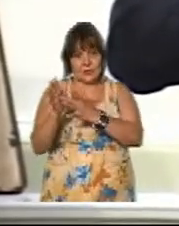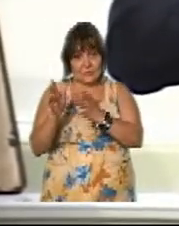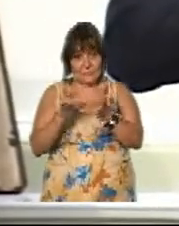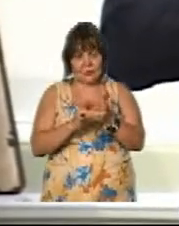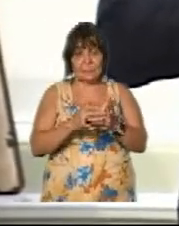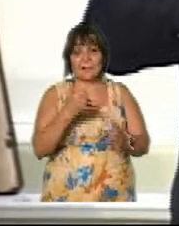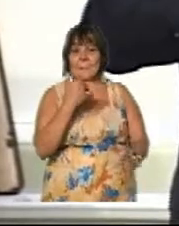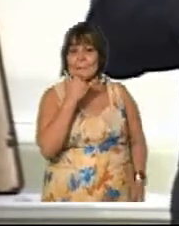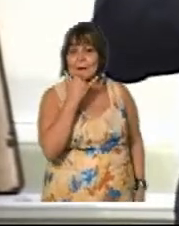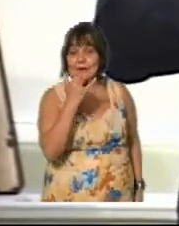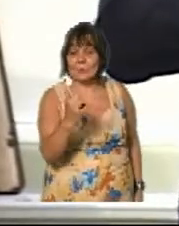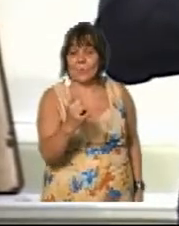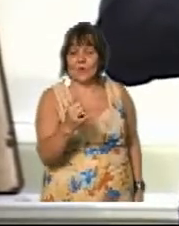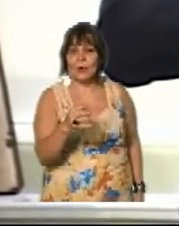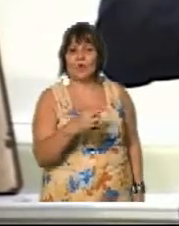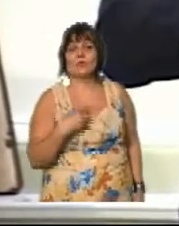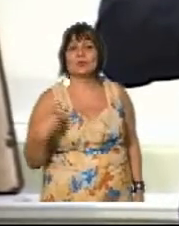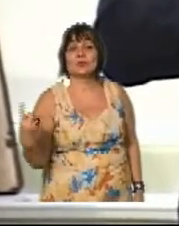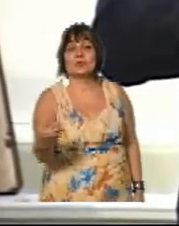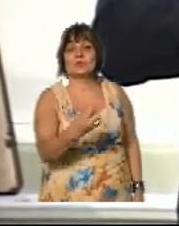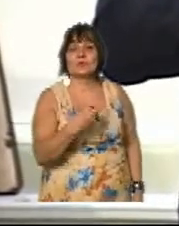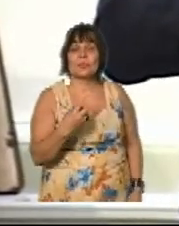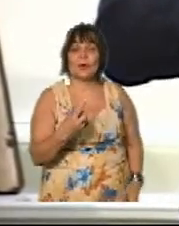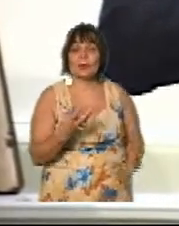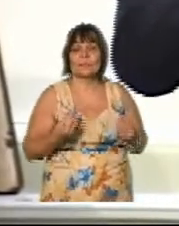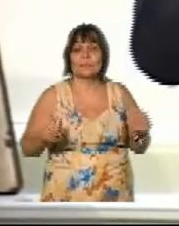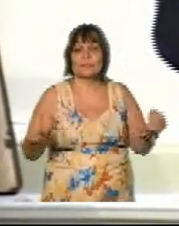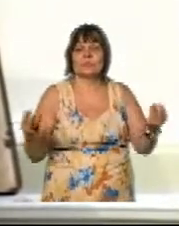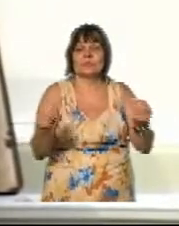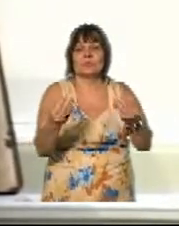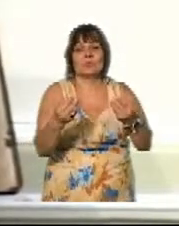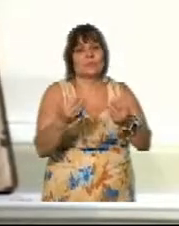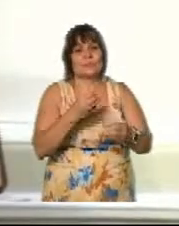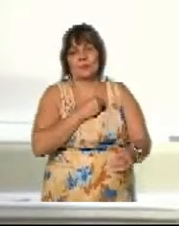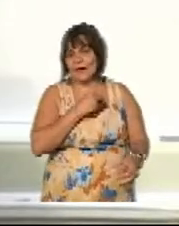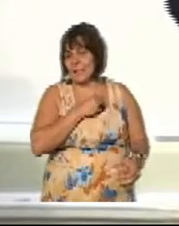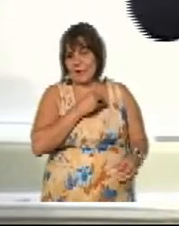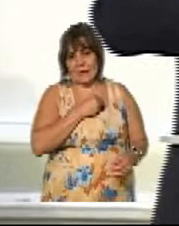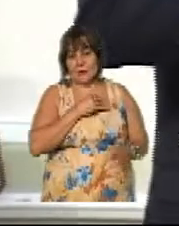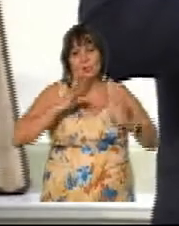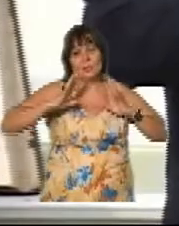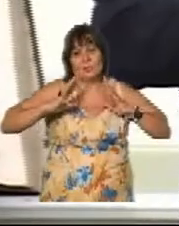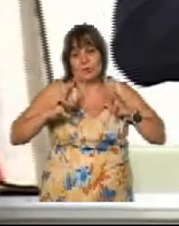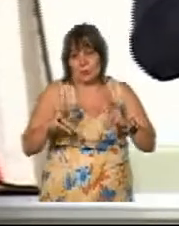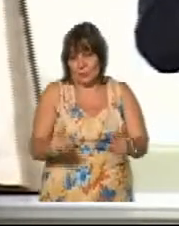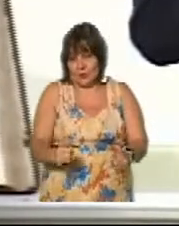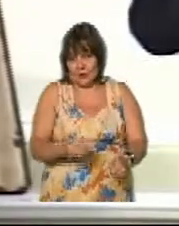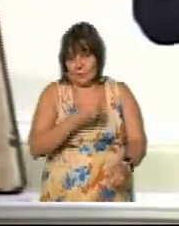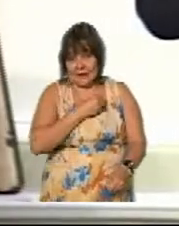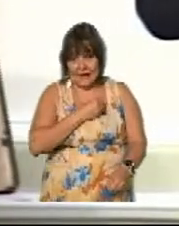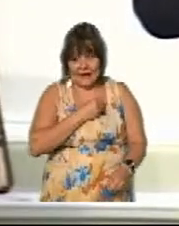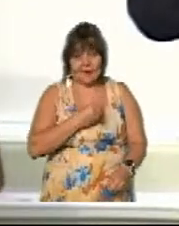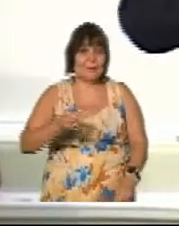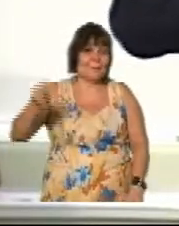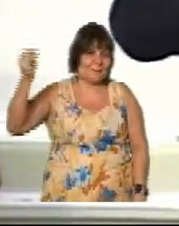pecados. Significa que, sendo do plural, tem a ver com mais de um. São os pecados